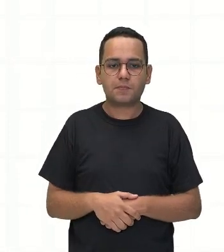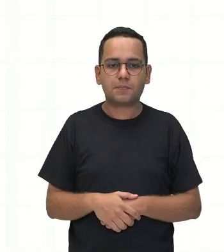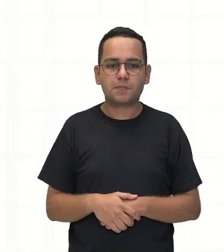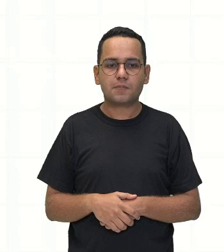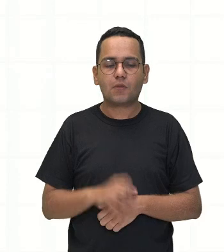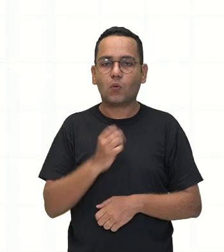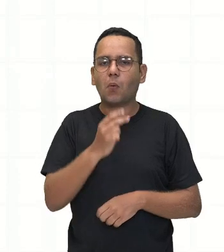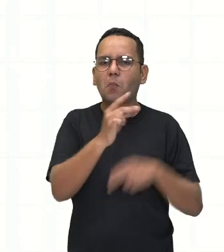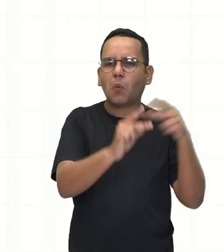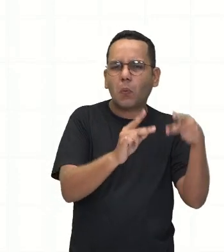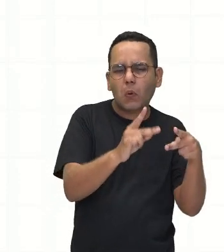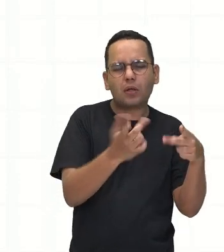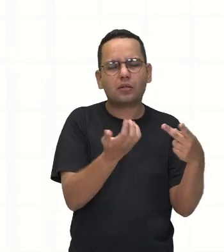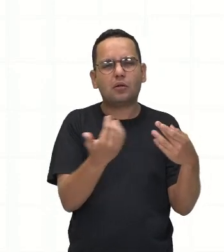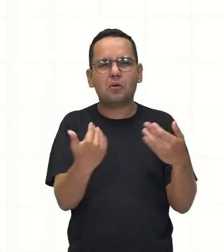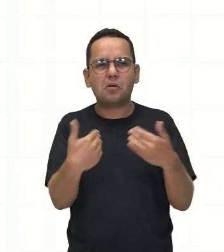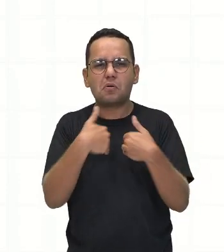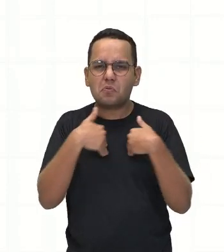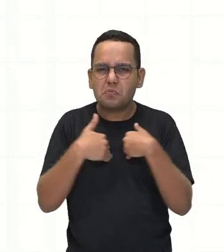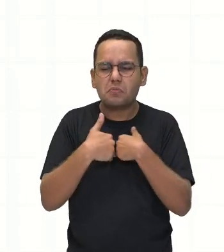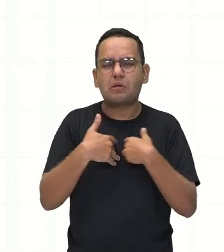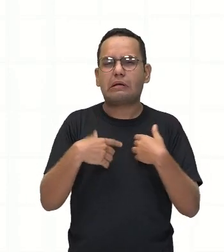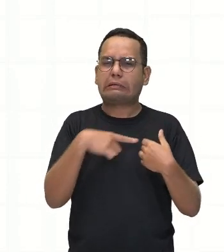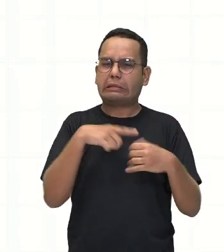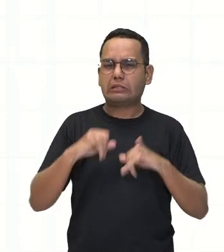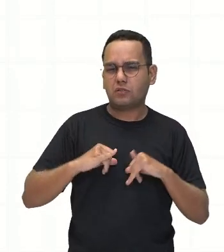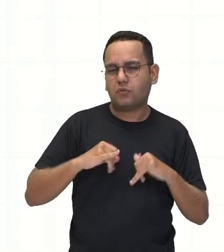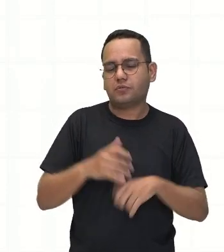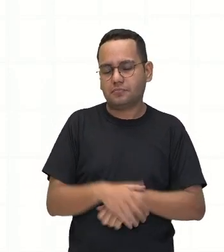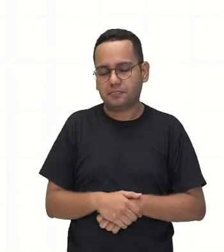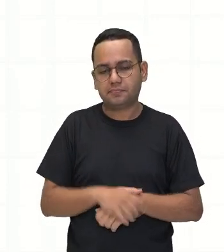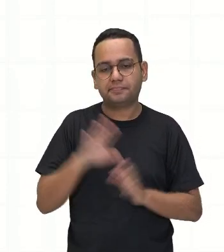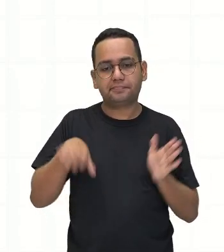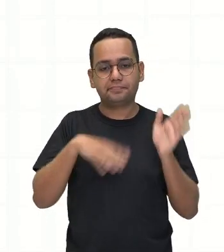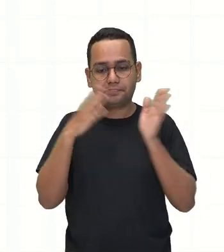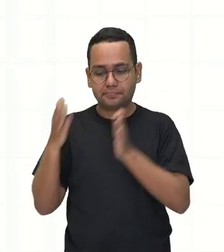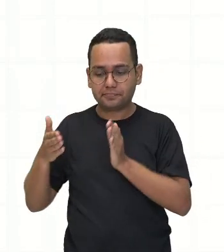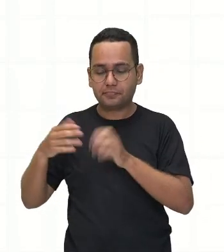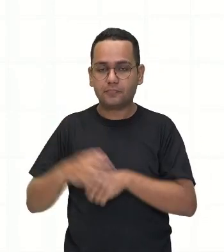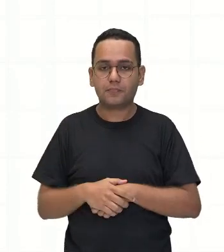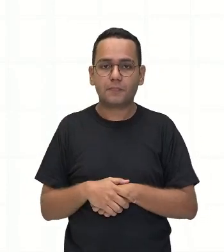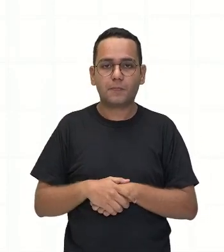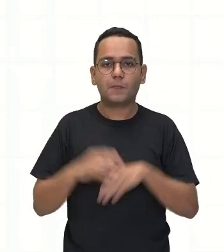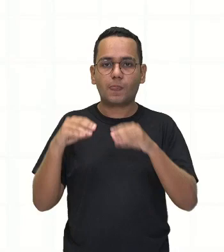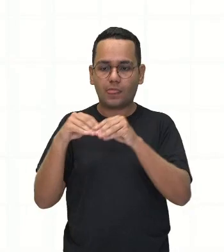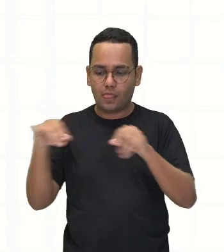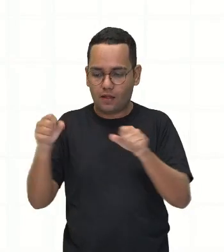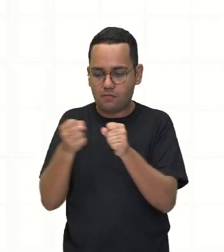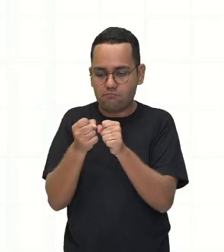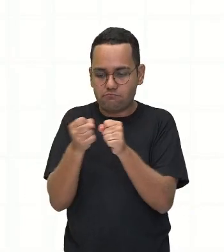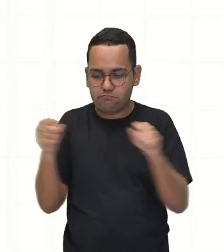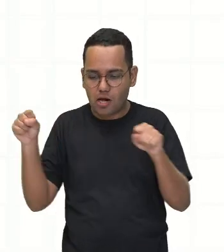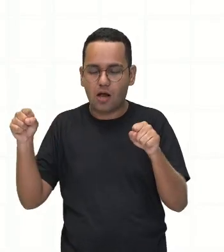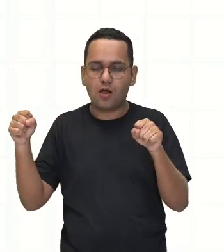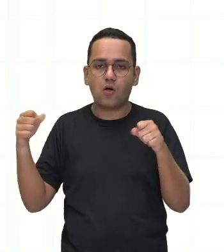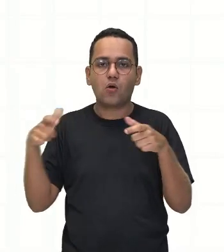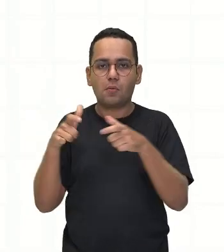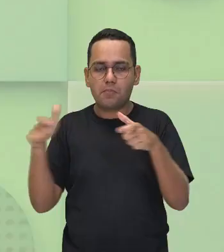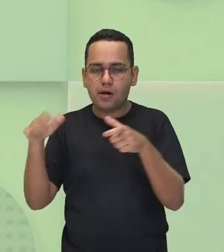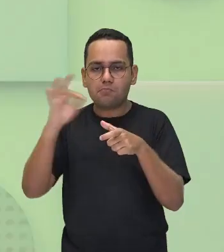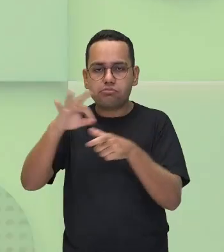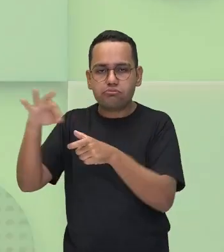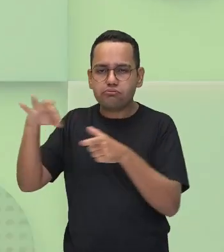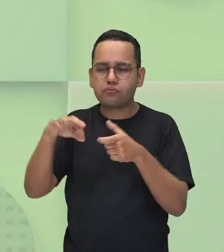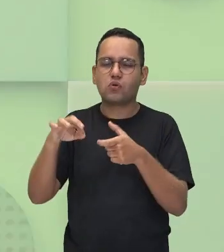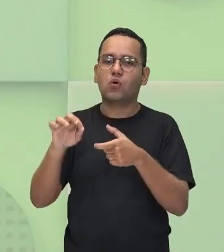vivos daquela região, né, sofrem. Ou agricultura de grande escala com o uso de fertilizantes. Então,